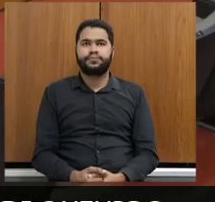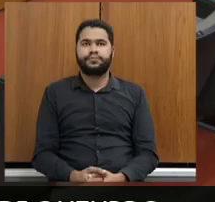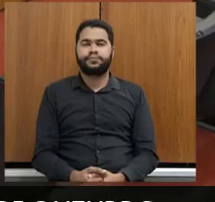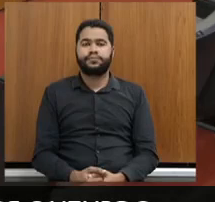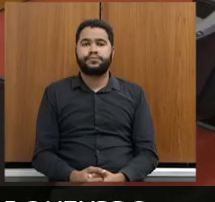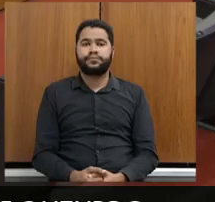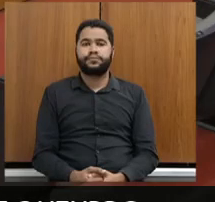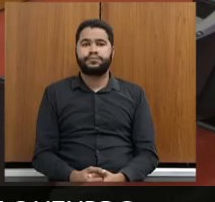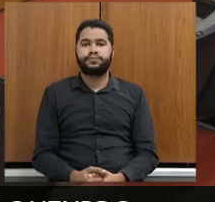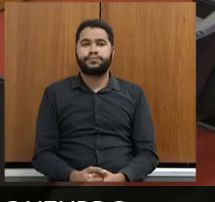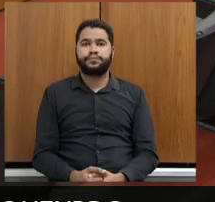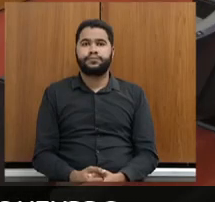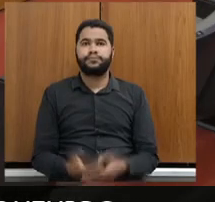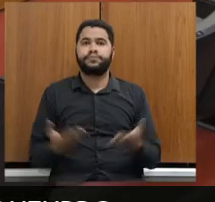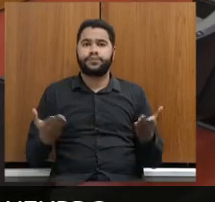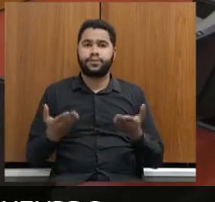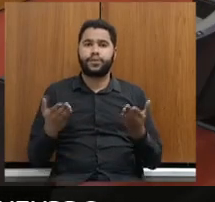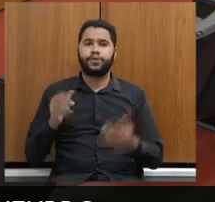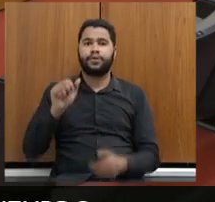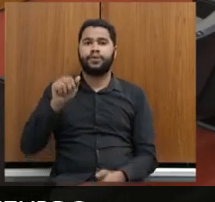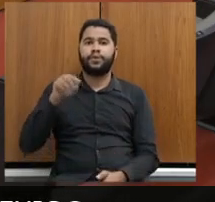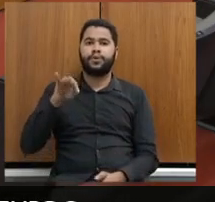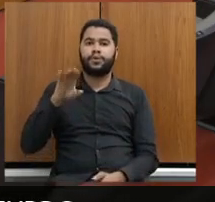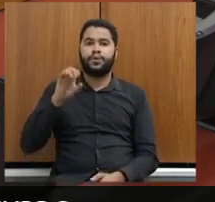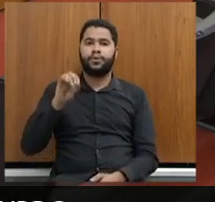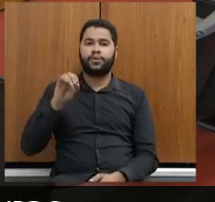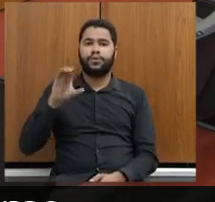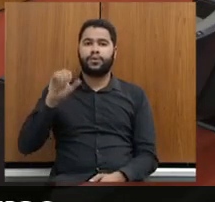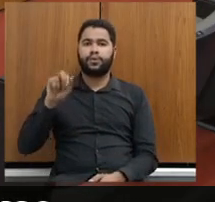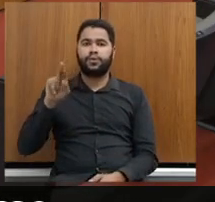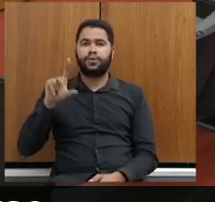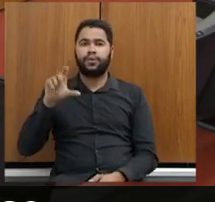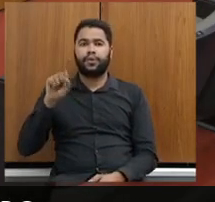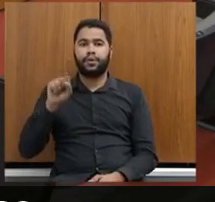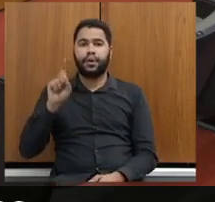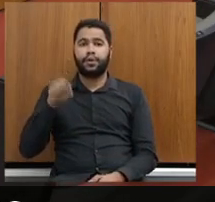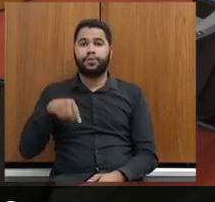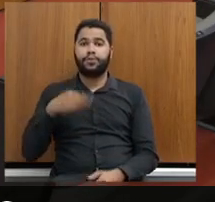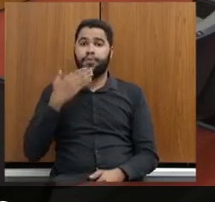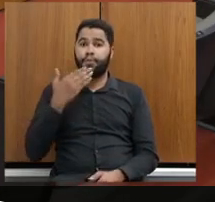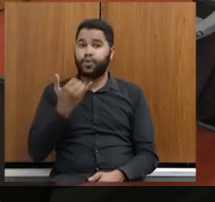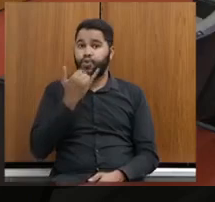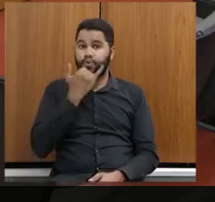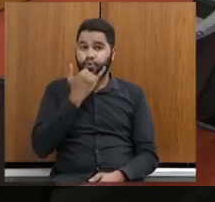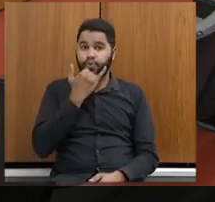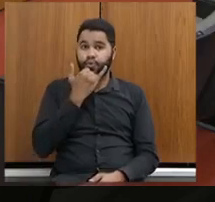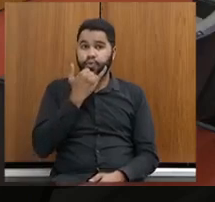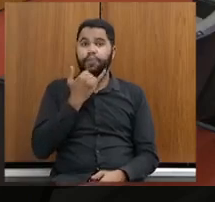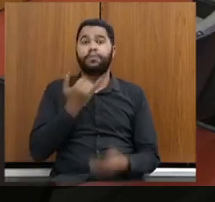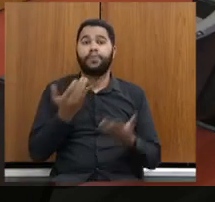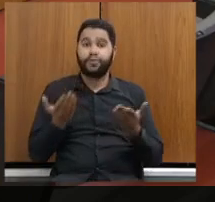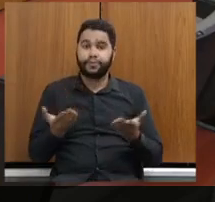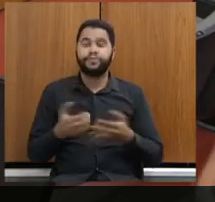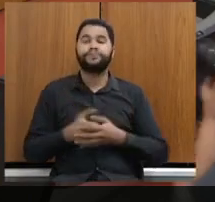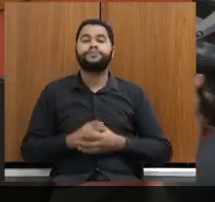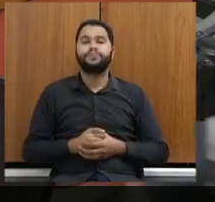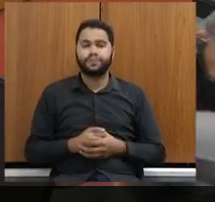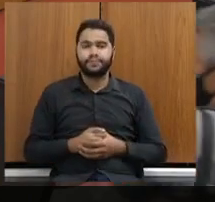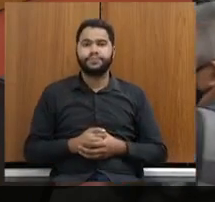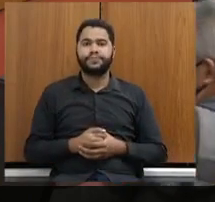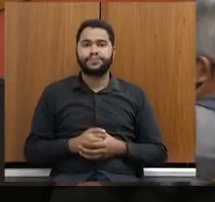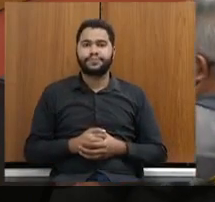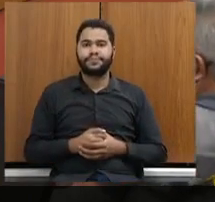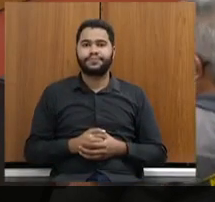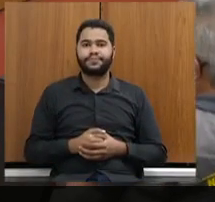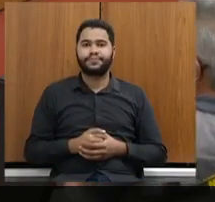e da água Deputado Antonio Carlos Arantes peço desculpa o seu se ausentou no momento que chamei registro a presença